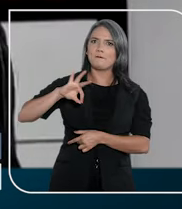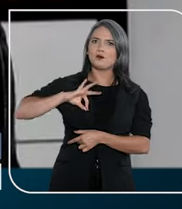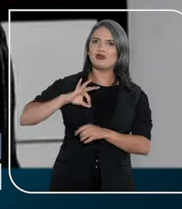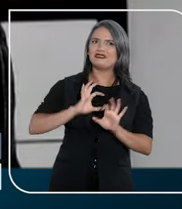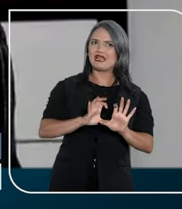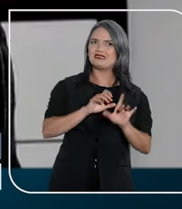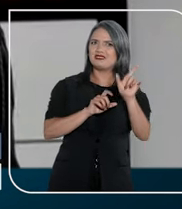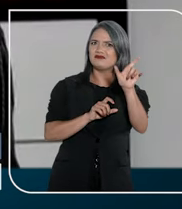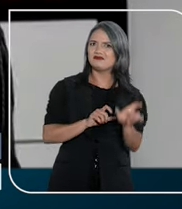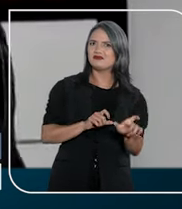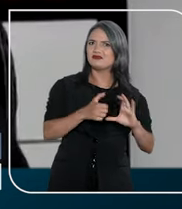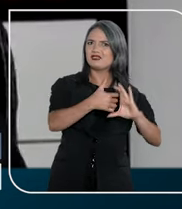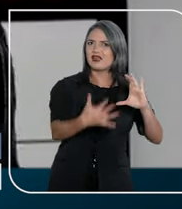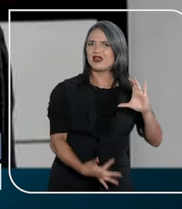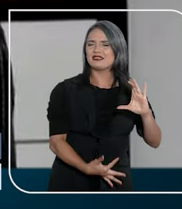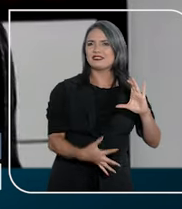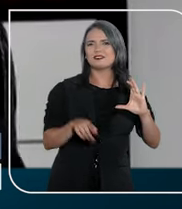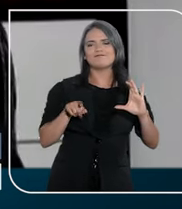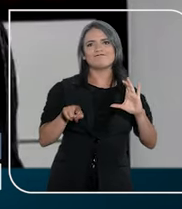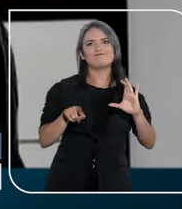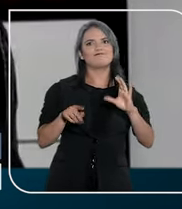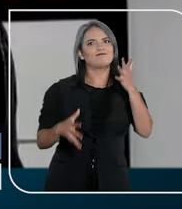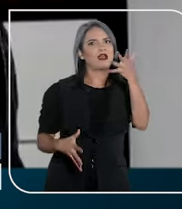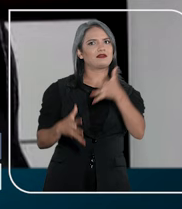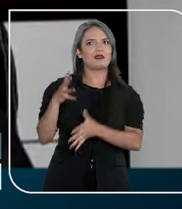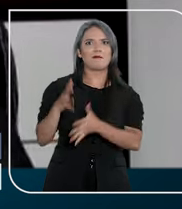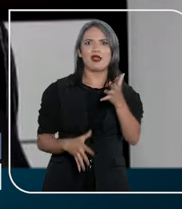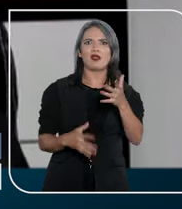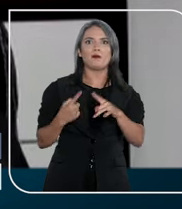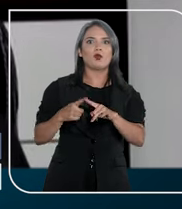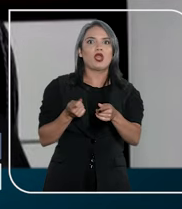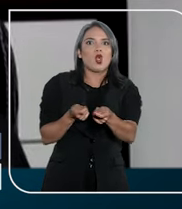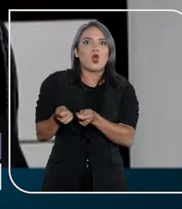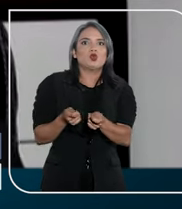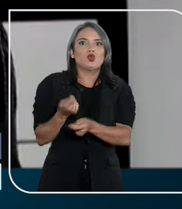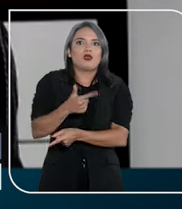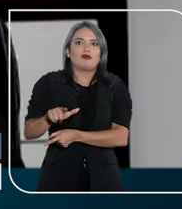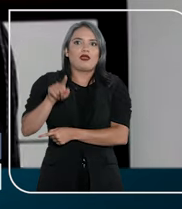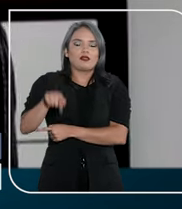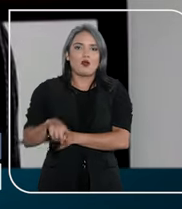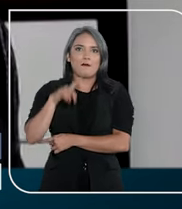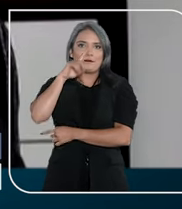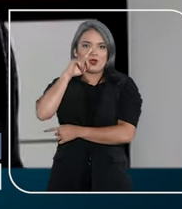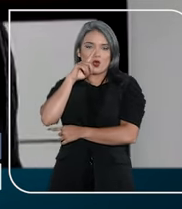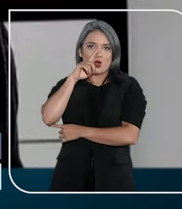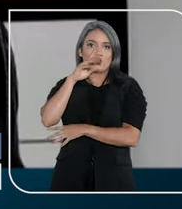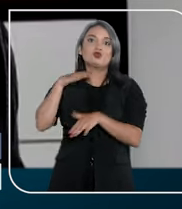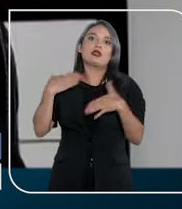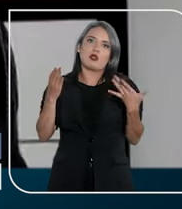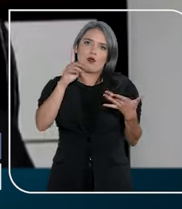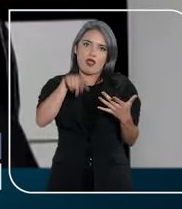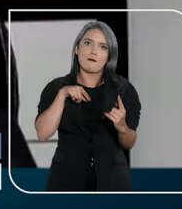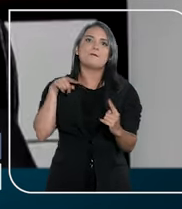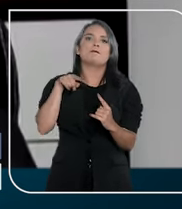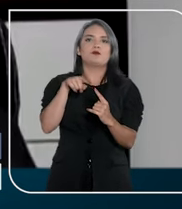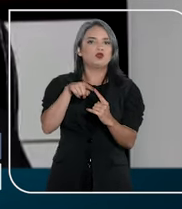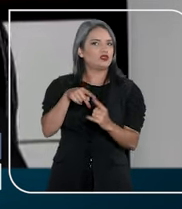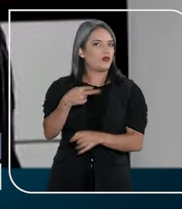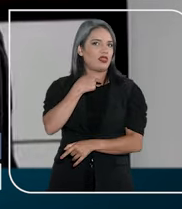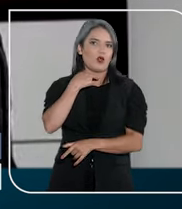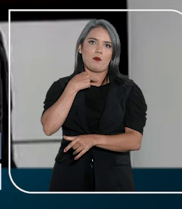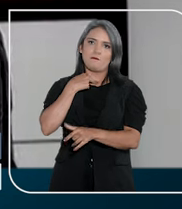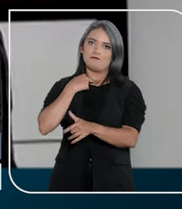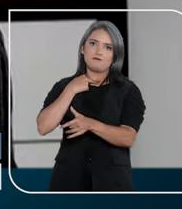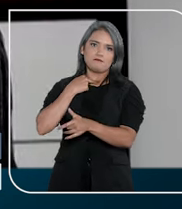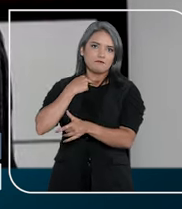não tem controle, porque além de ser agressiva, ela é impulsiva. Isso seria uma característica restritiva ou impeditiva. Agora, quando eu